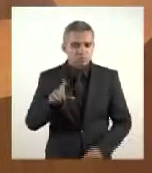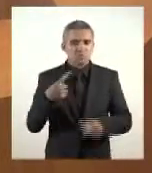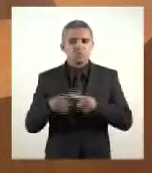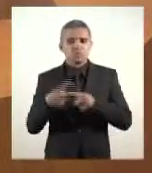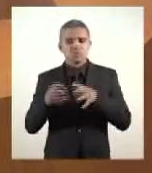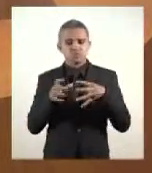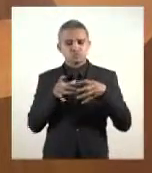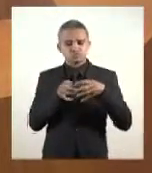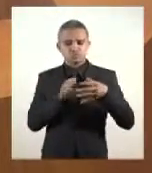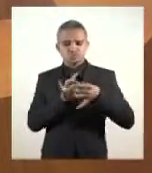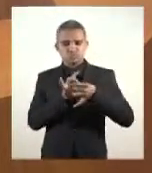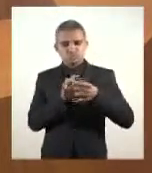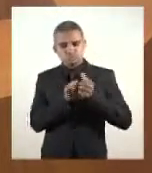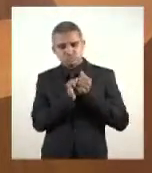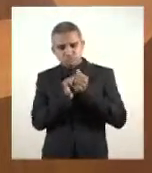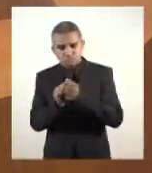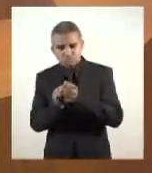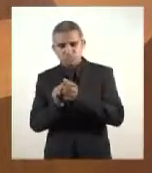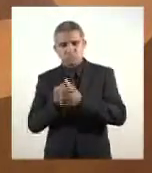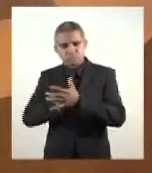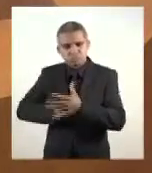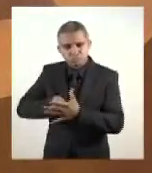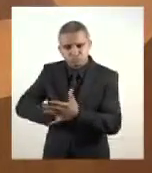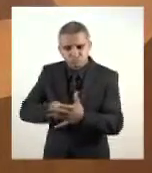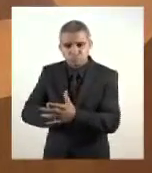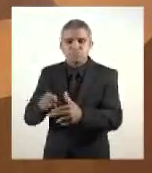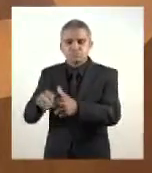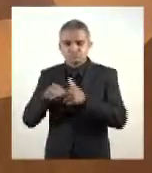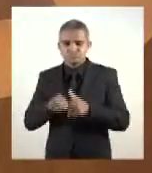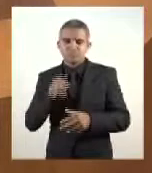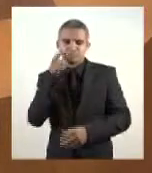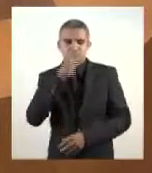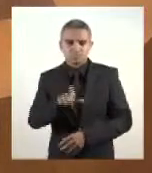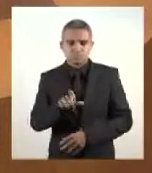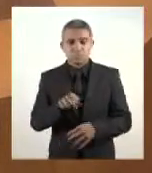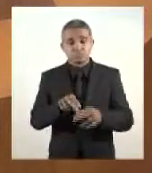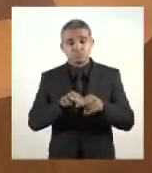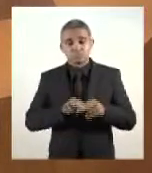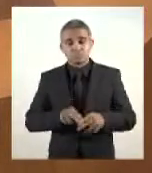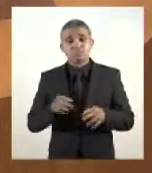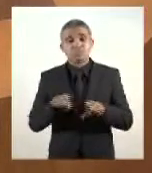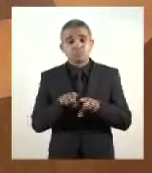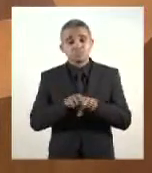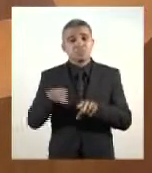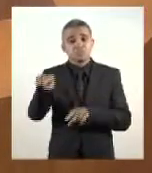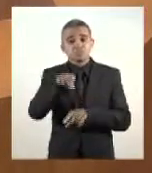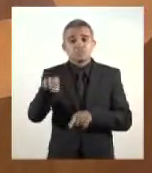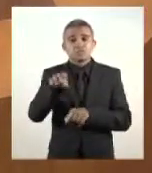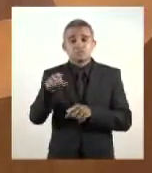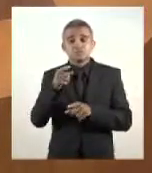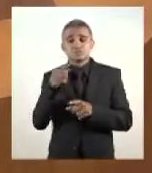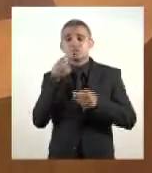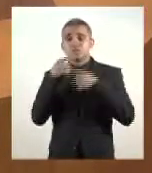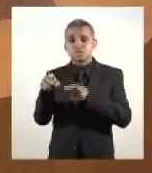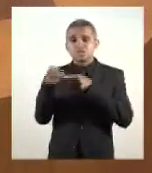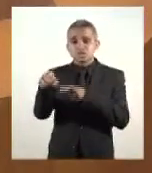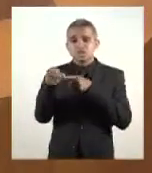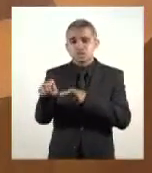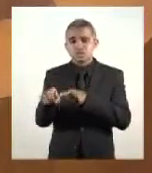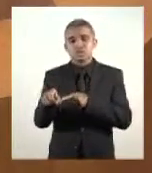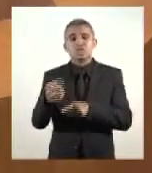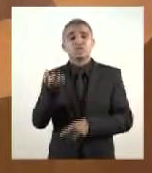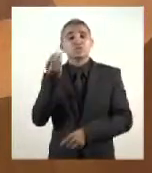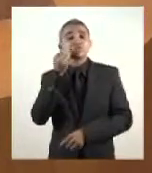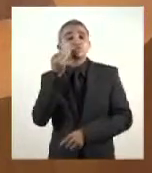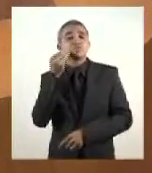a energia despendida para haver tão somente as críticas sejam despendidas também para as sugestões,